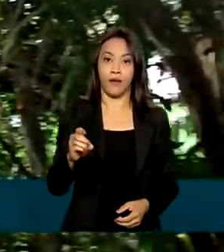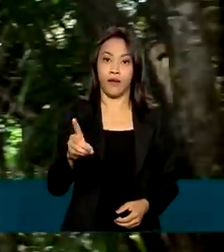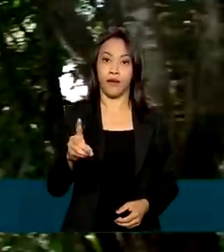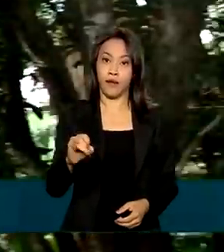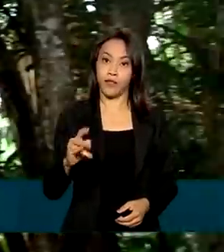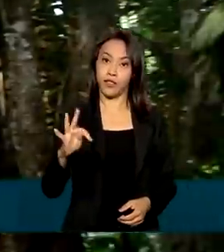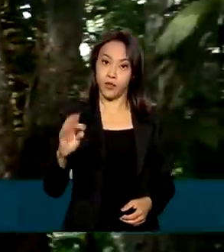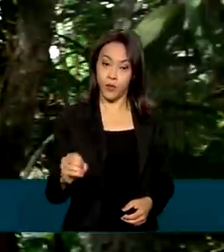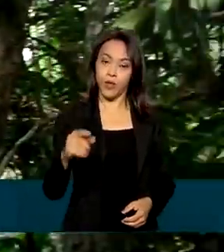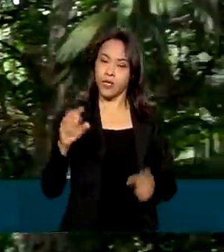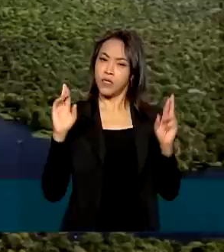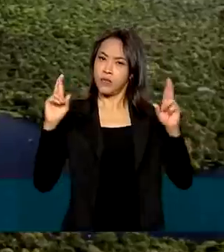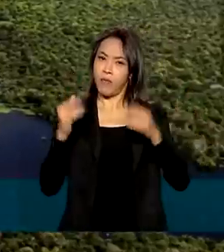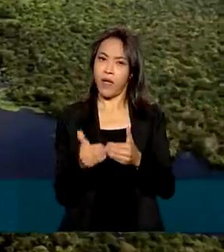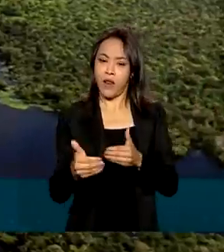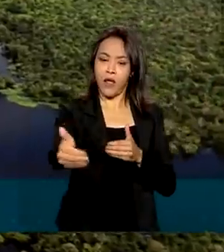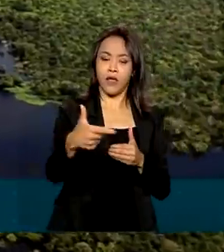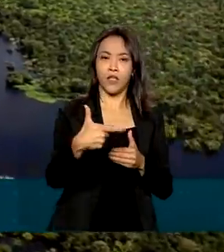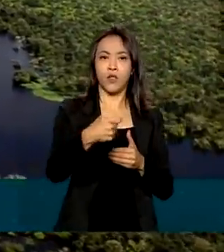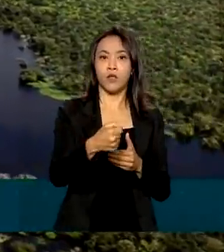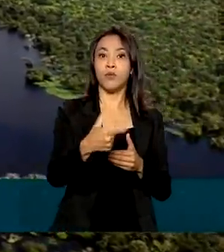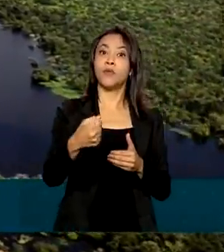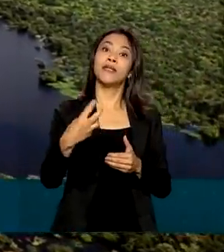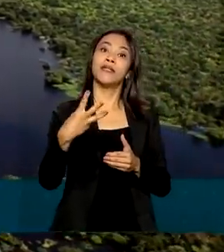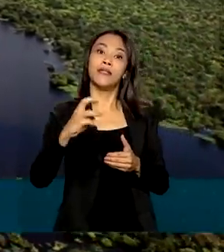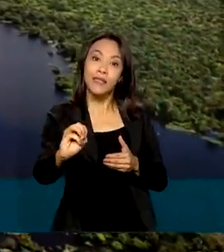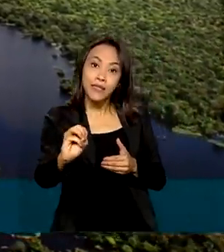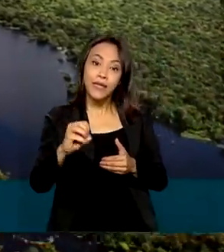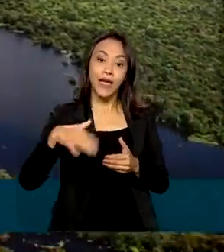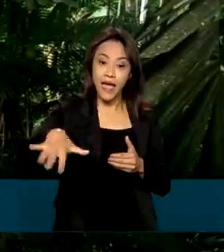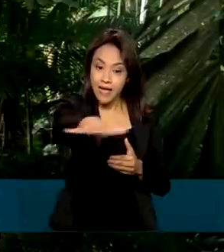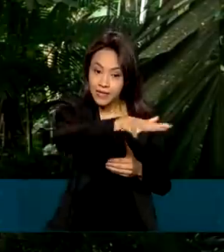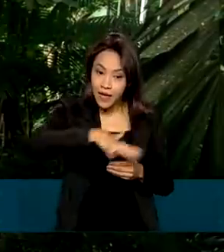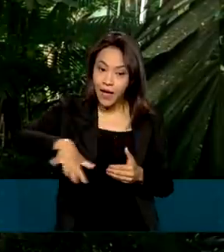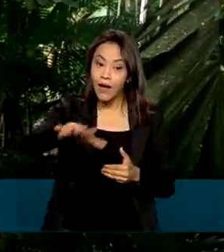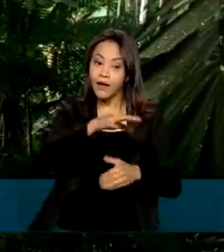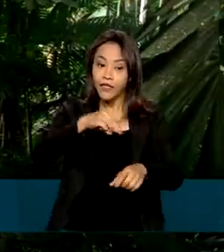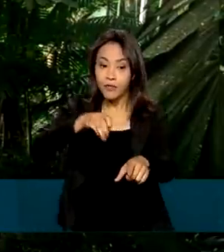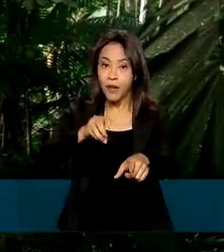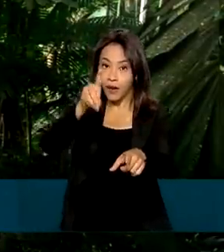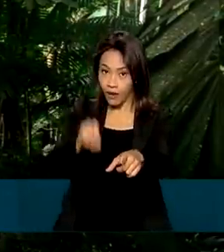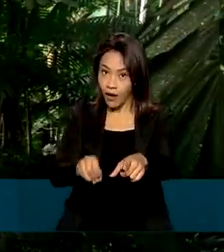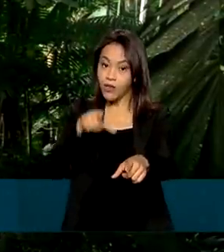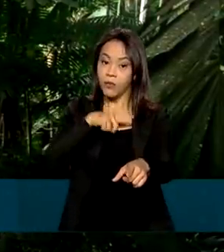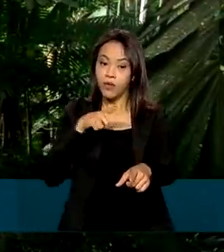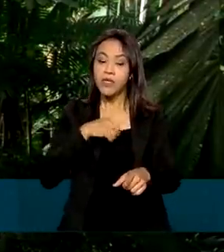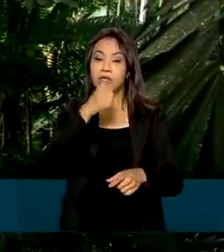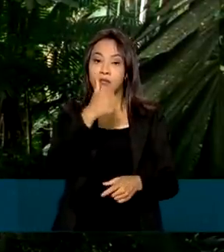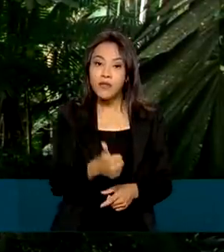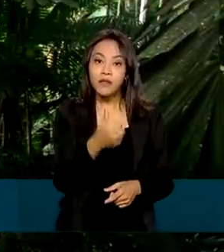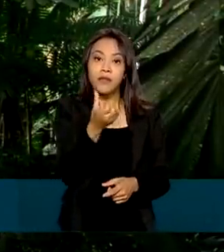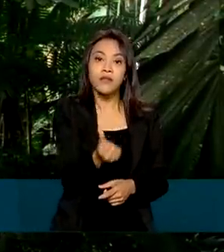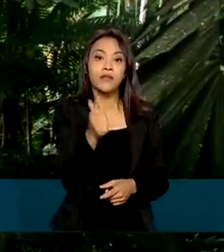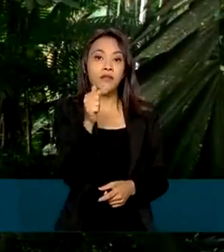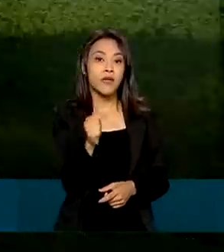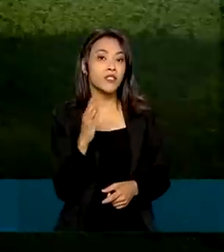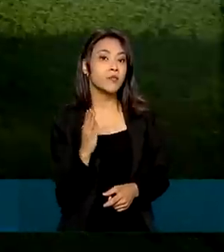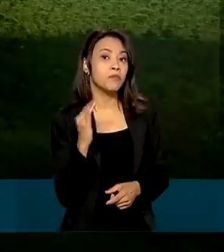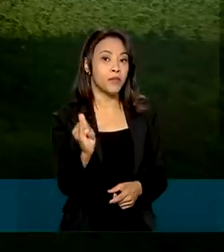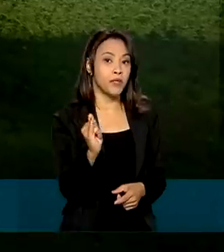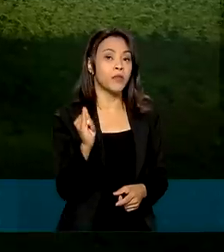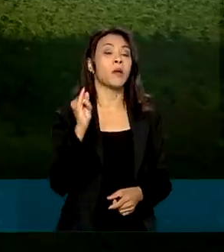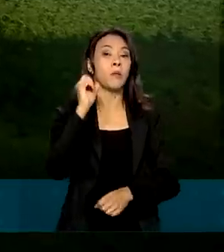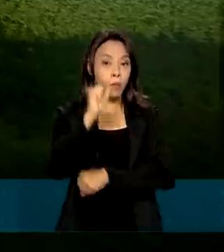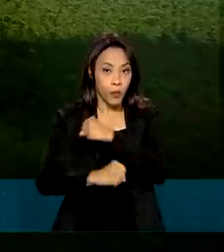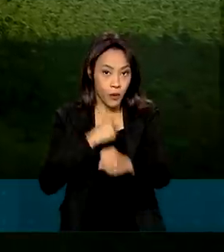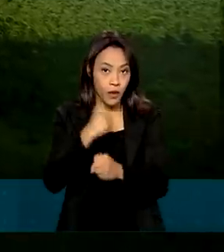em 2030 o Mercado Global de carbono possa movimentar cento e sessenta e sete bilhões de dólares ao ano